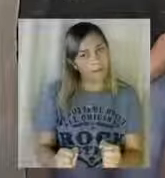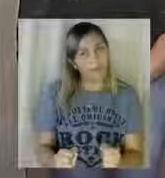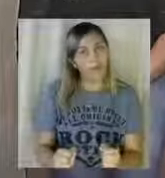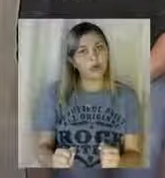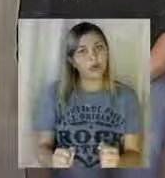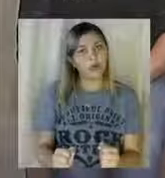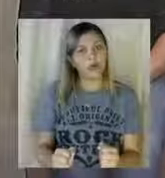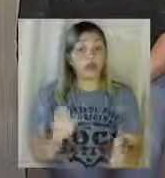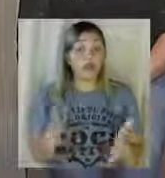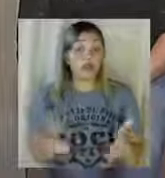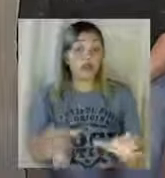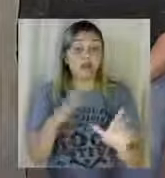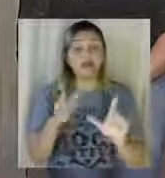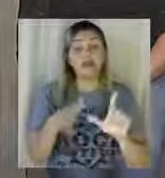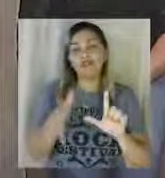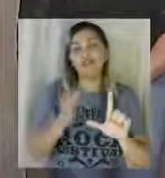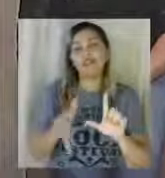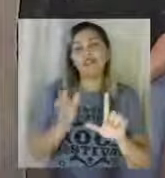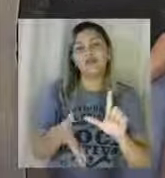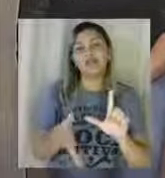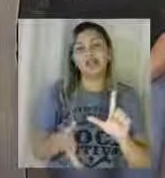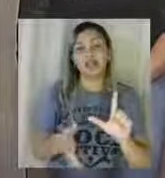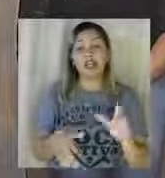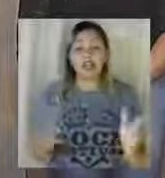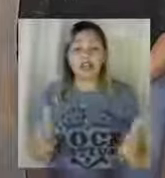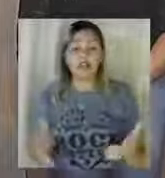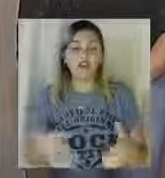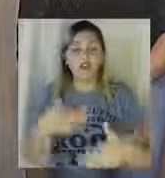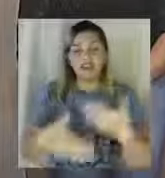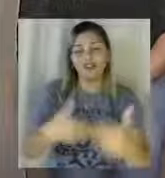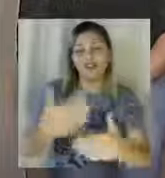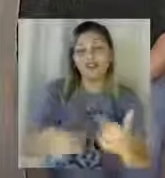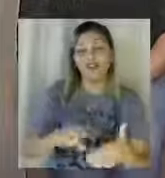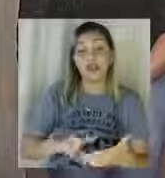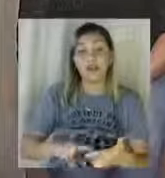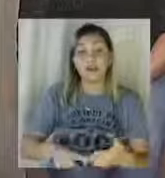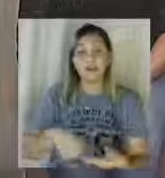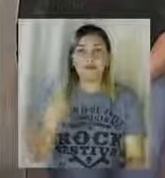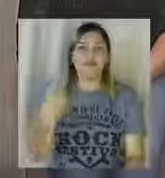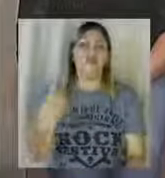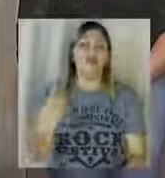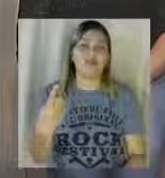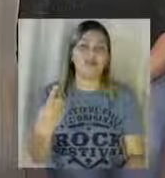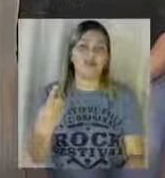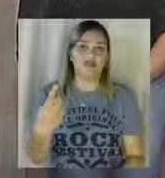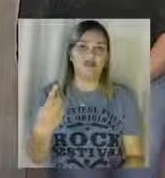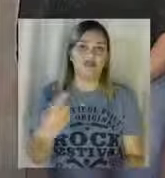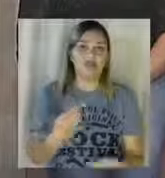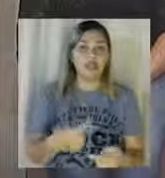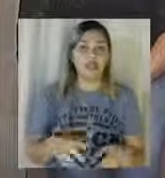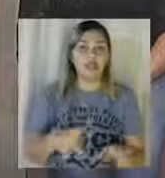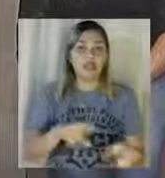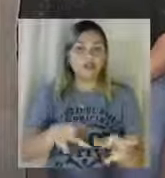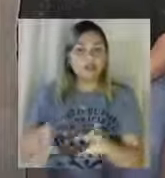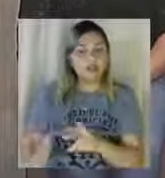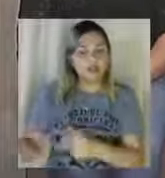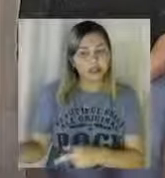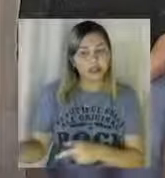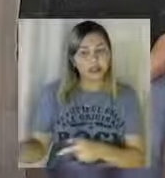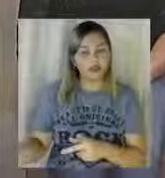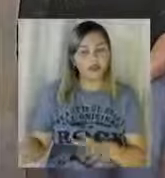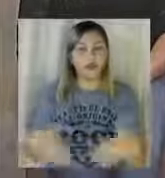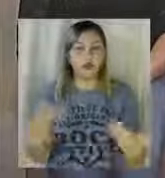fazendo letras Libras, agora que eu vou me desenvolver mais mesmo. É muito diferente de quando eu